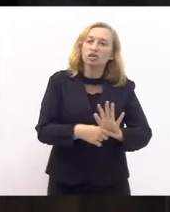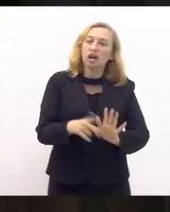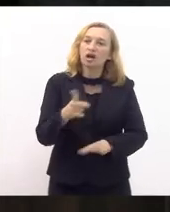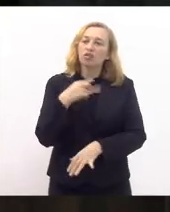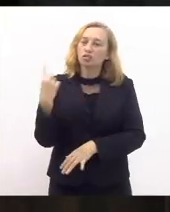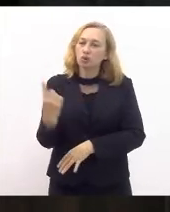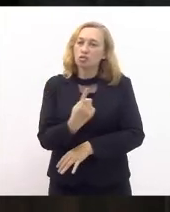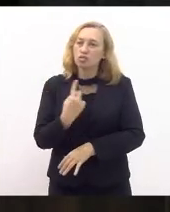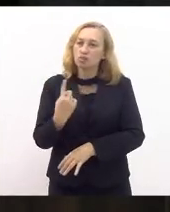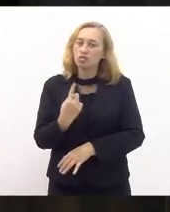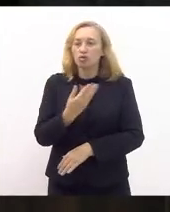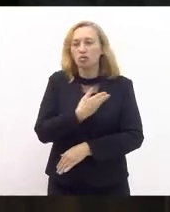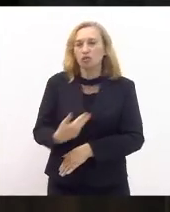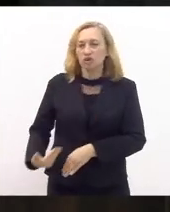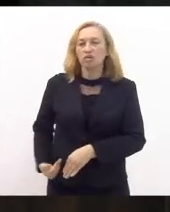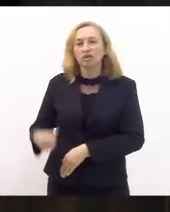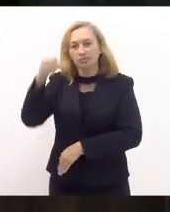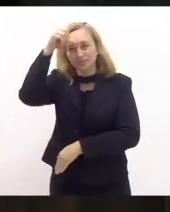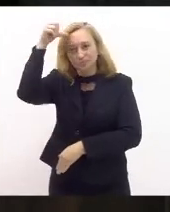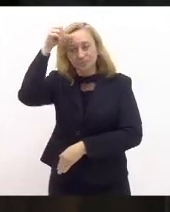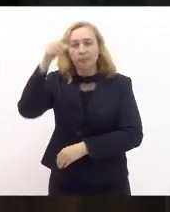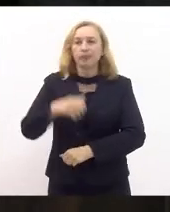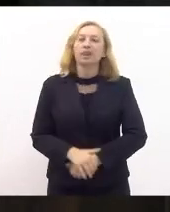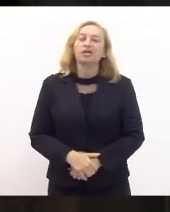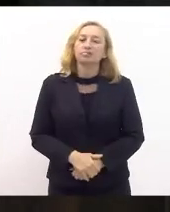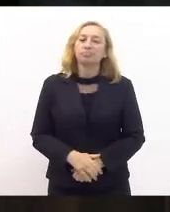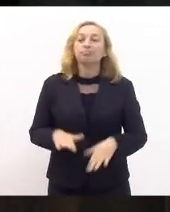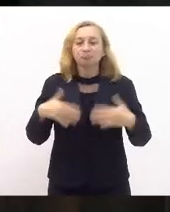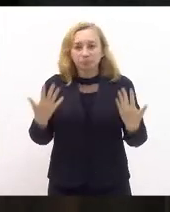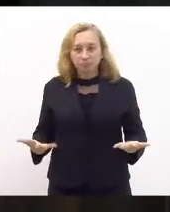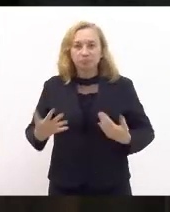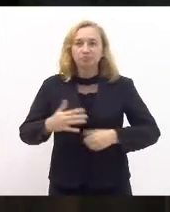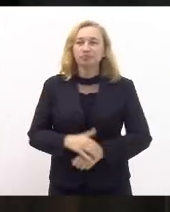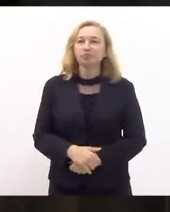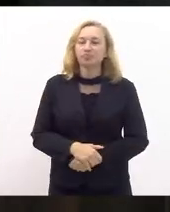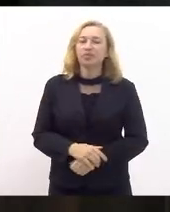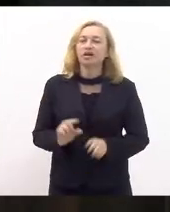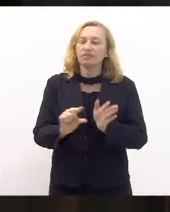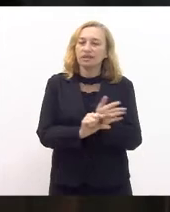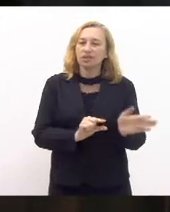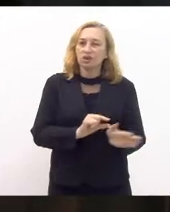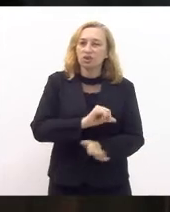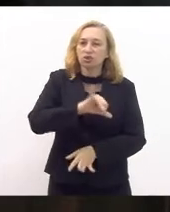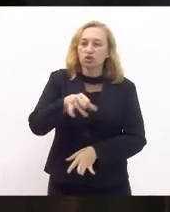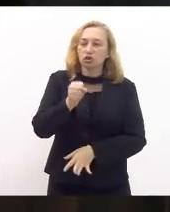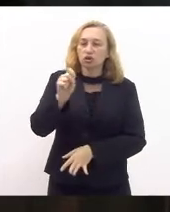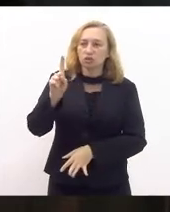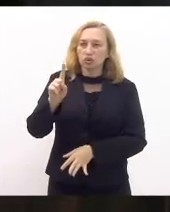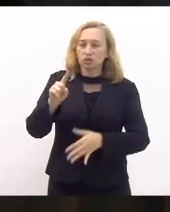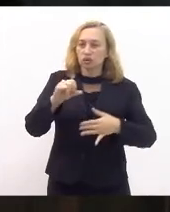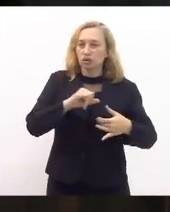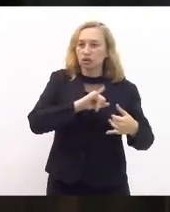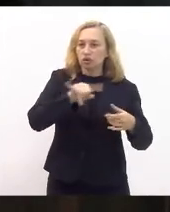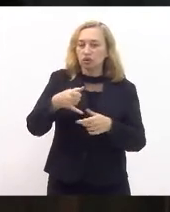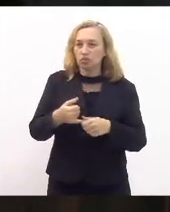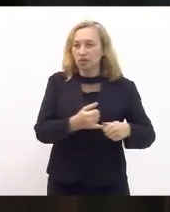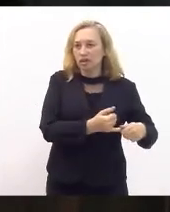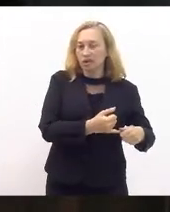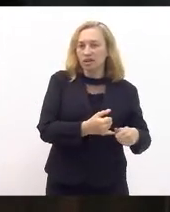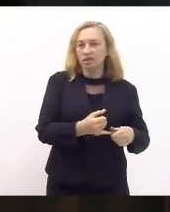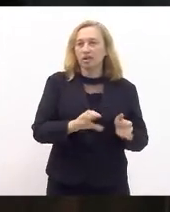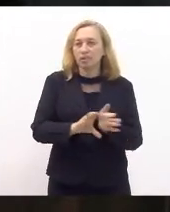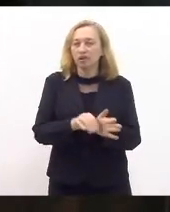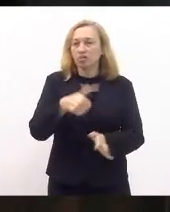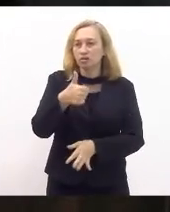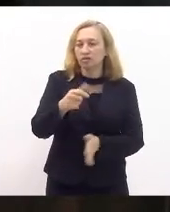nosso governador Cláudio Castro. Então, quero deixar aqui o versículo Josué, capítulo 1, versículo 5. Ninguém